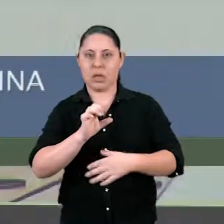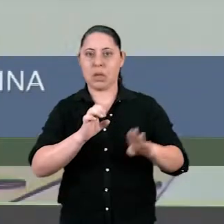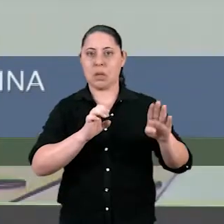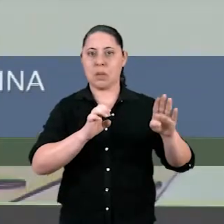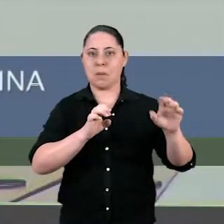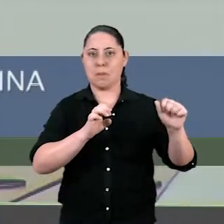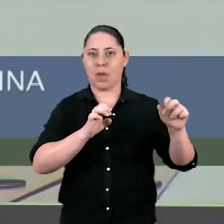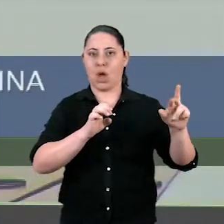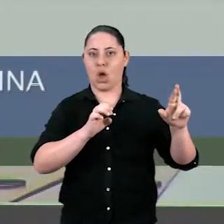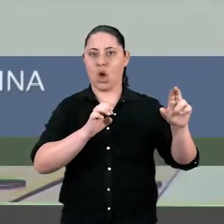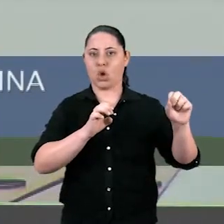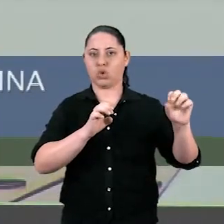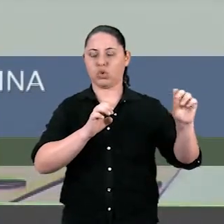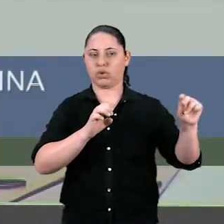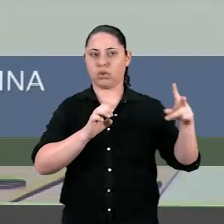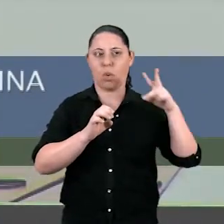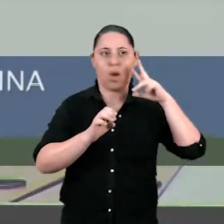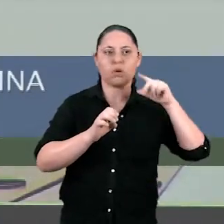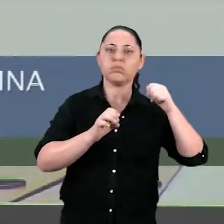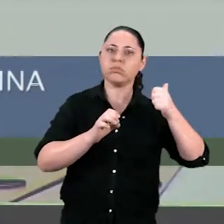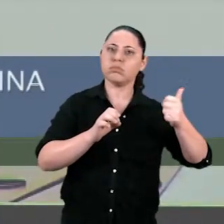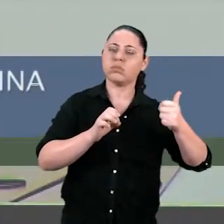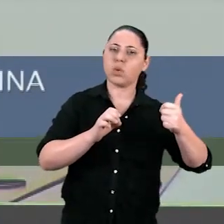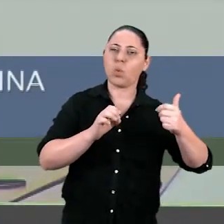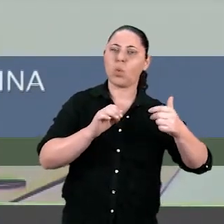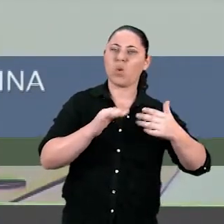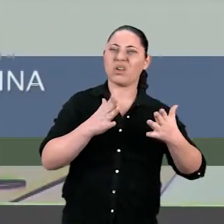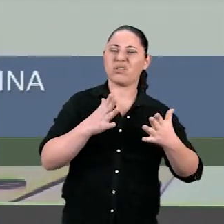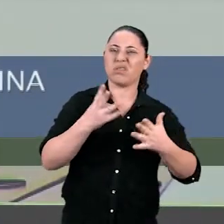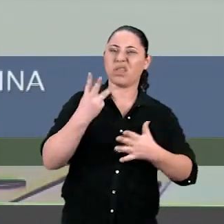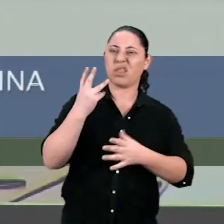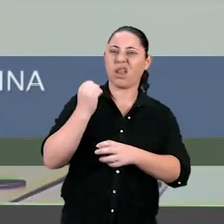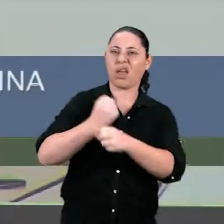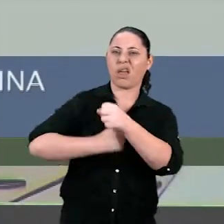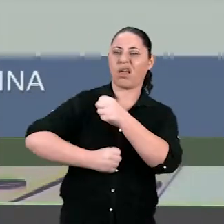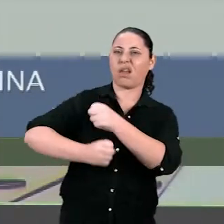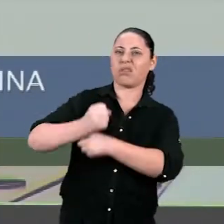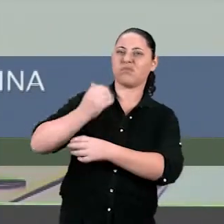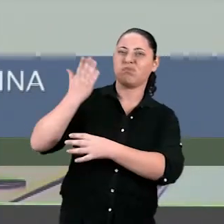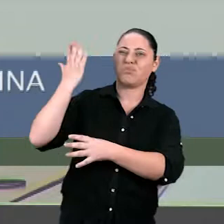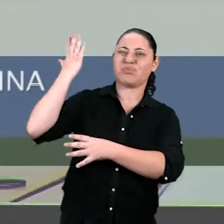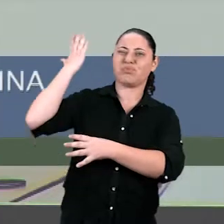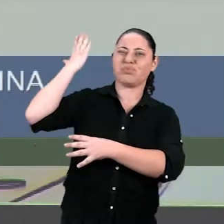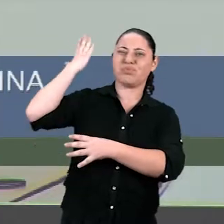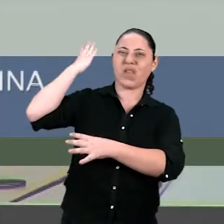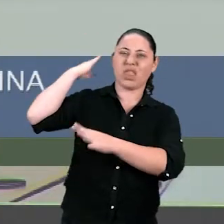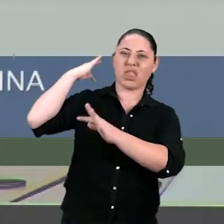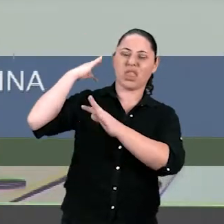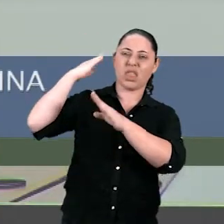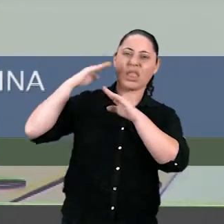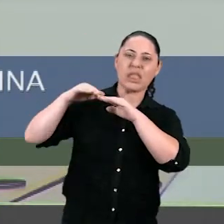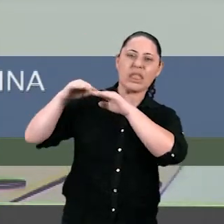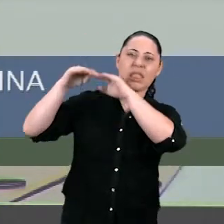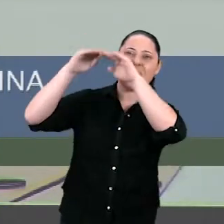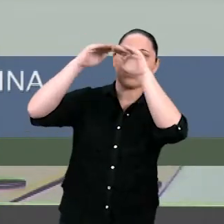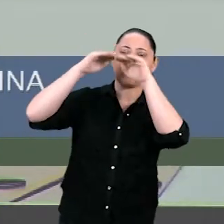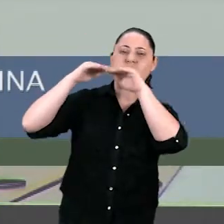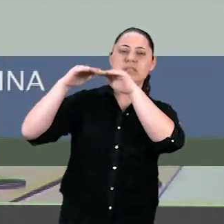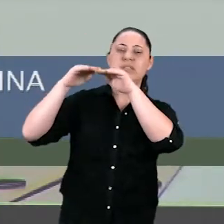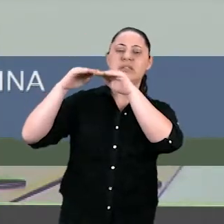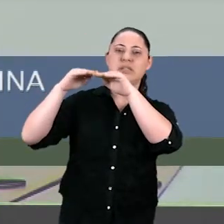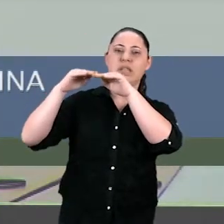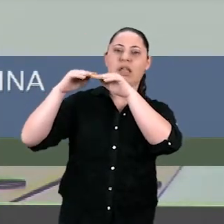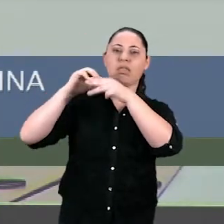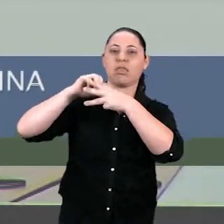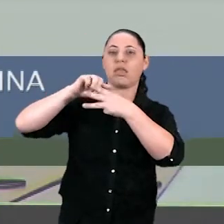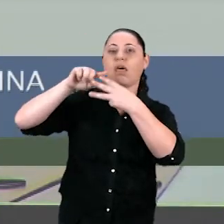eu olhei para os últimos 30 anos de democracia, depois da terceira onda democrática, a verdade é que os